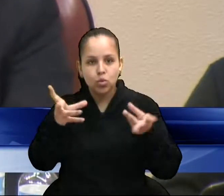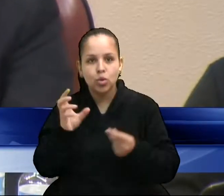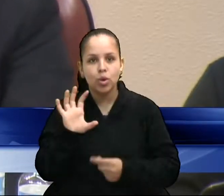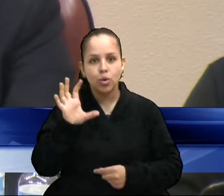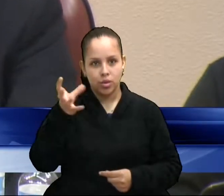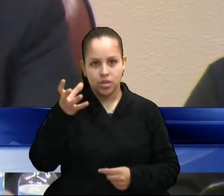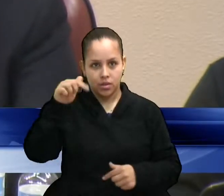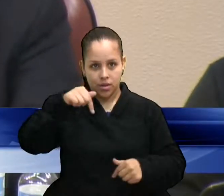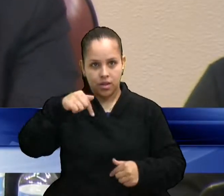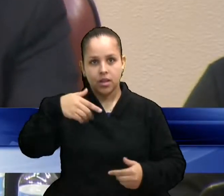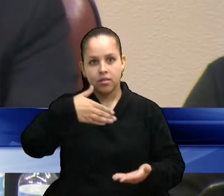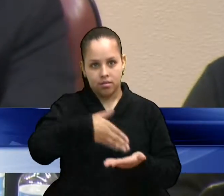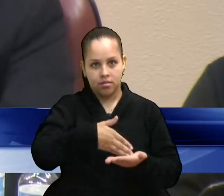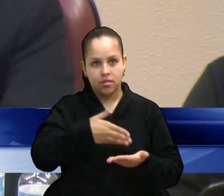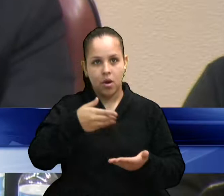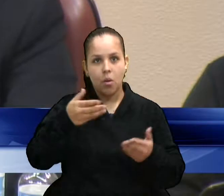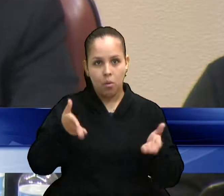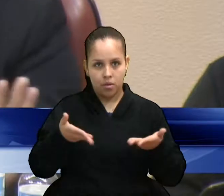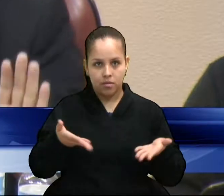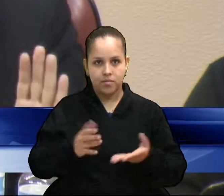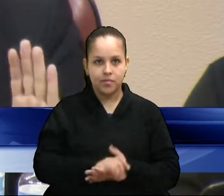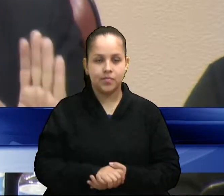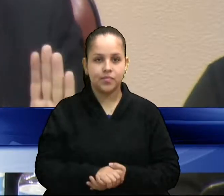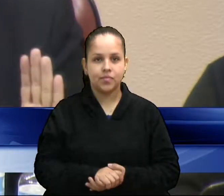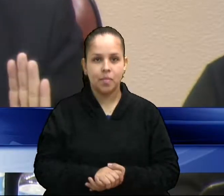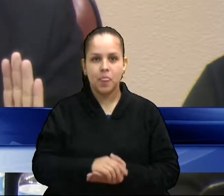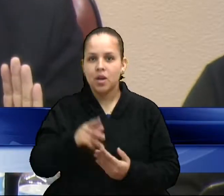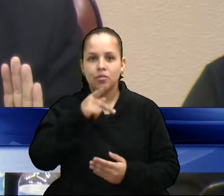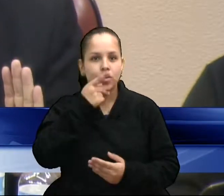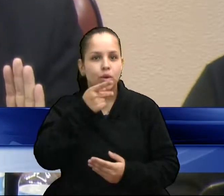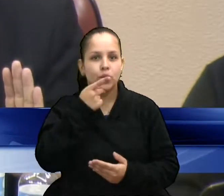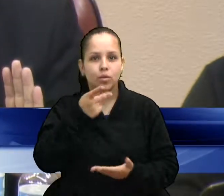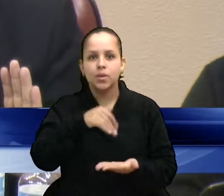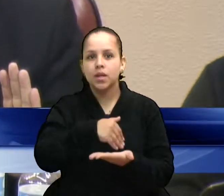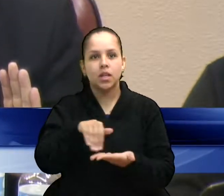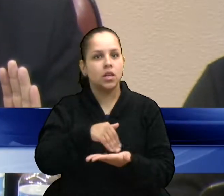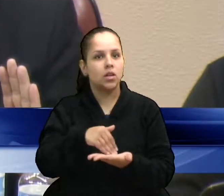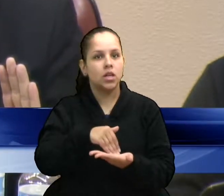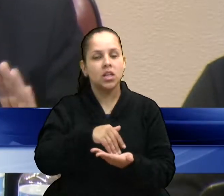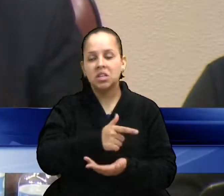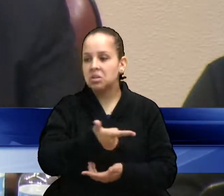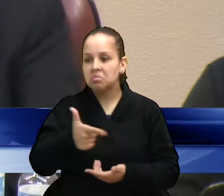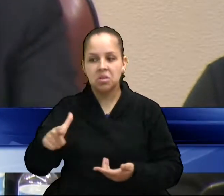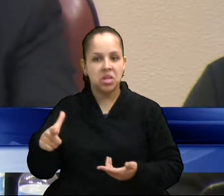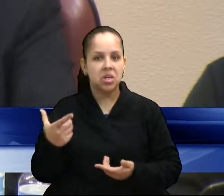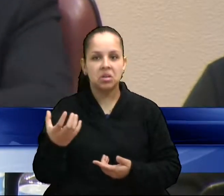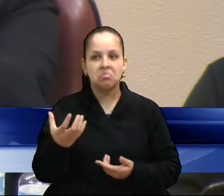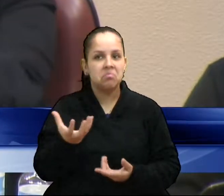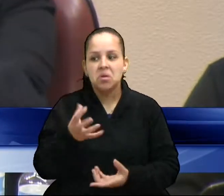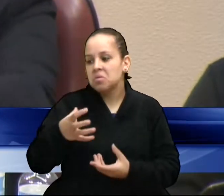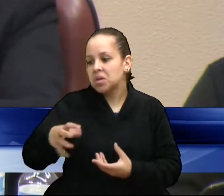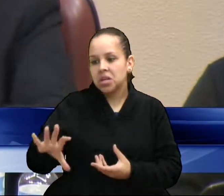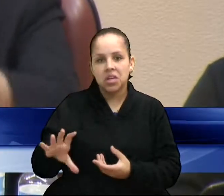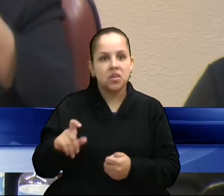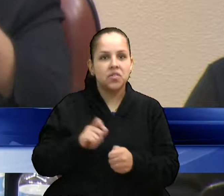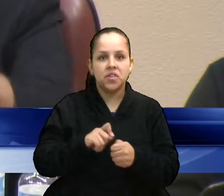O secretário deixou claro que ele não tinha interesse nenhum de fazer audiência pública. Com essas palavras, não,